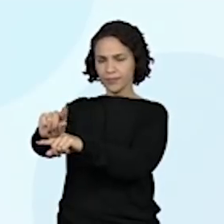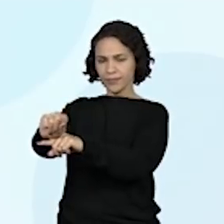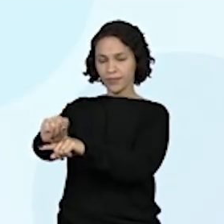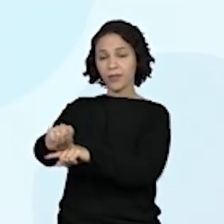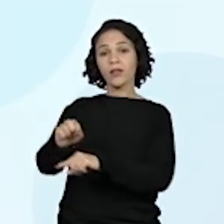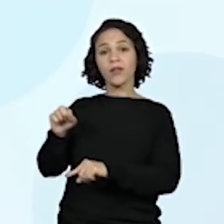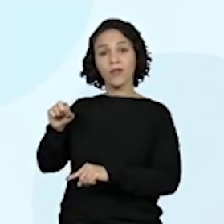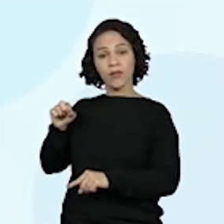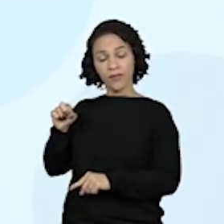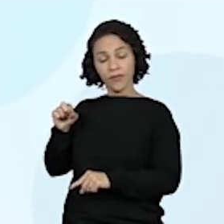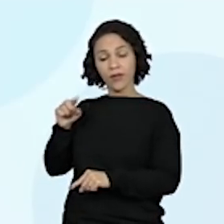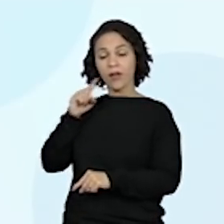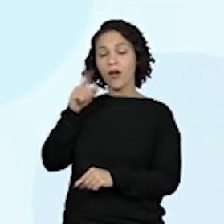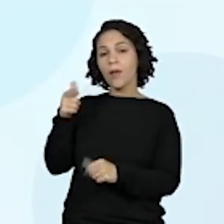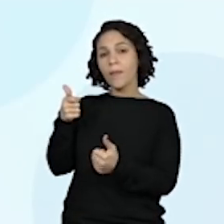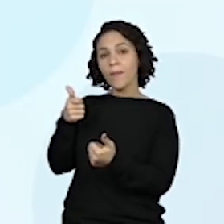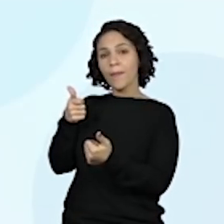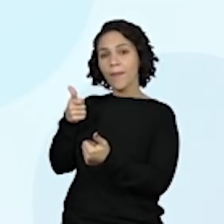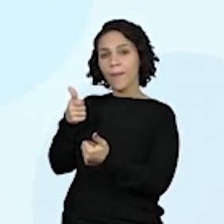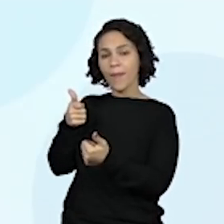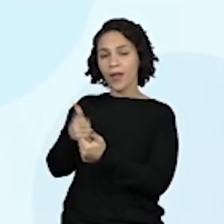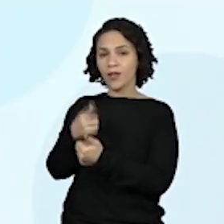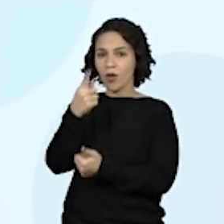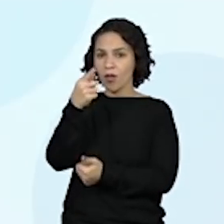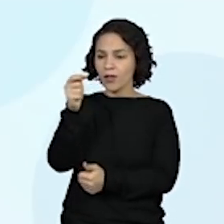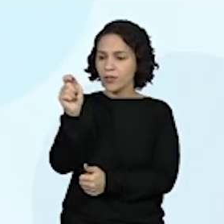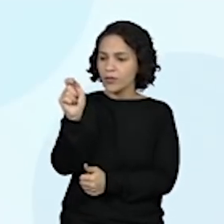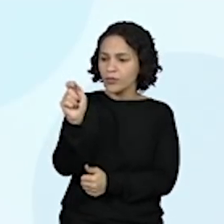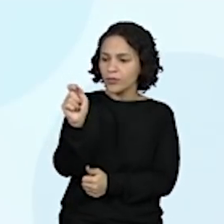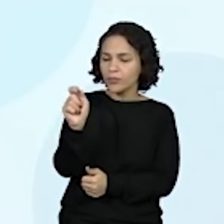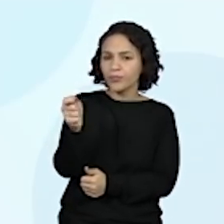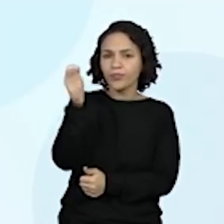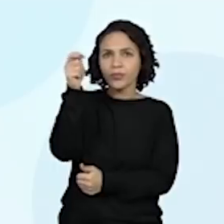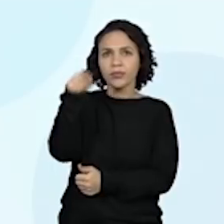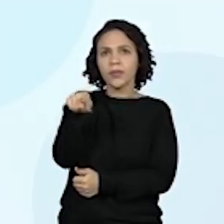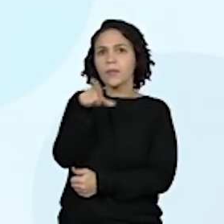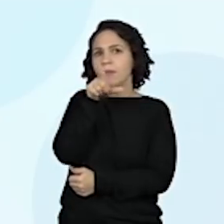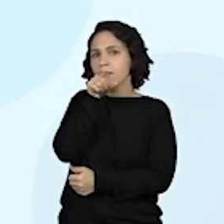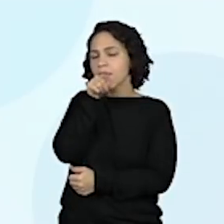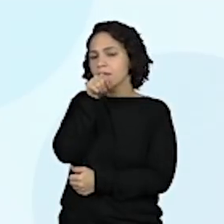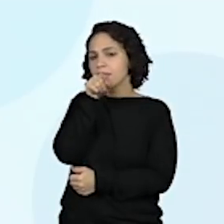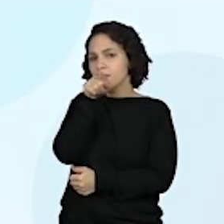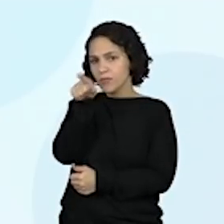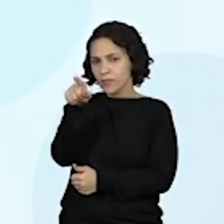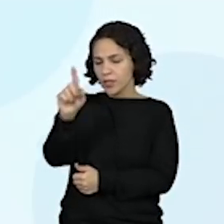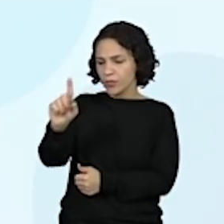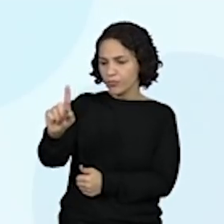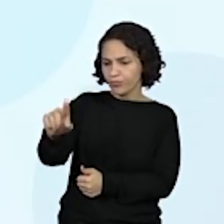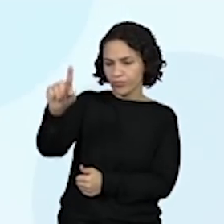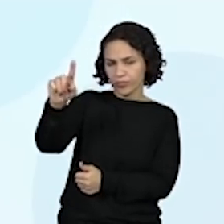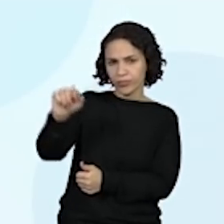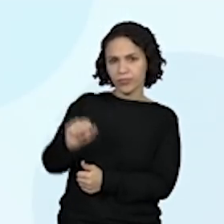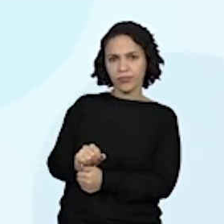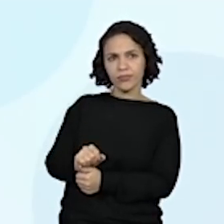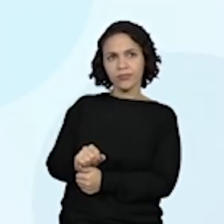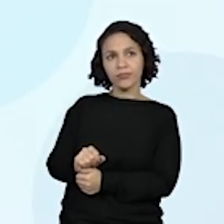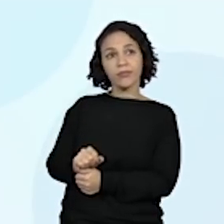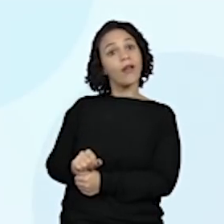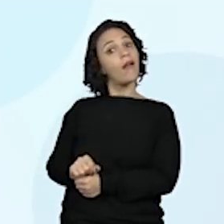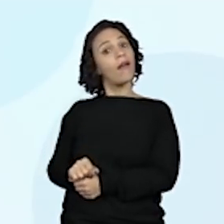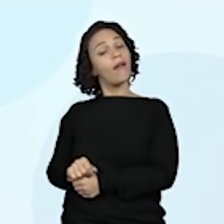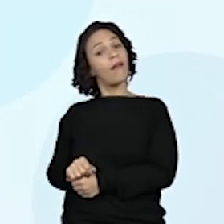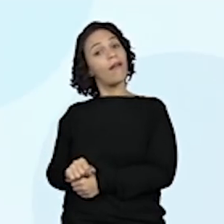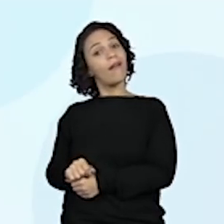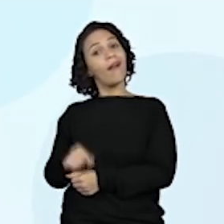Encoste levemente esta varinha no corpo dele. Puxa, descobrimos aí qual